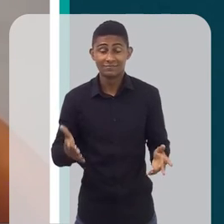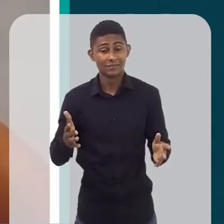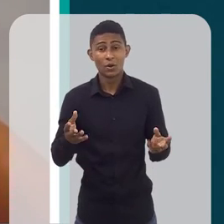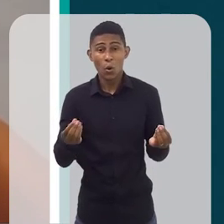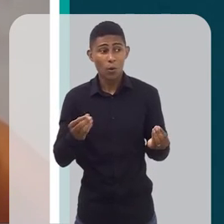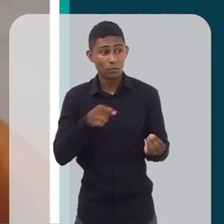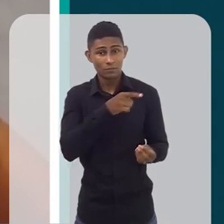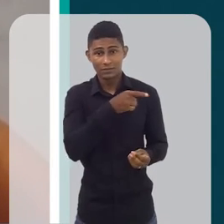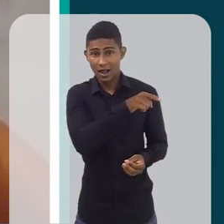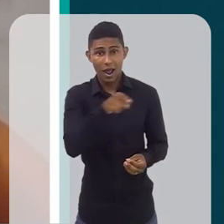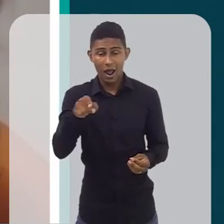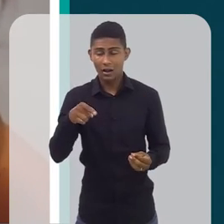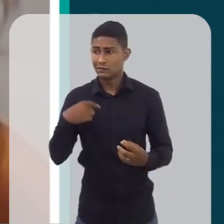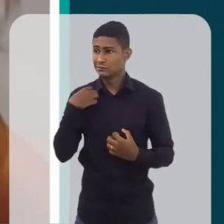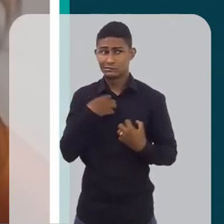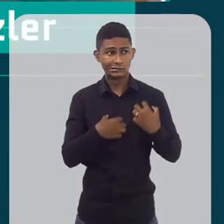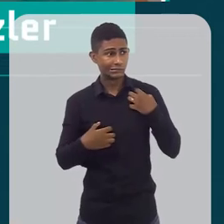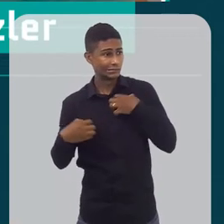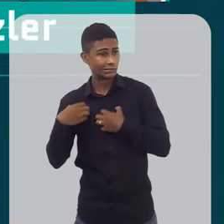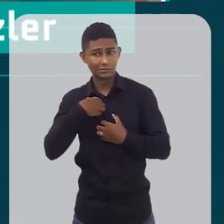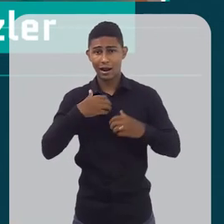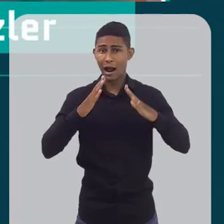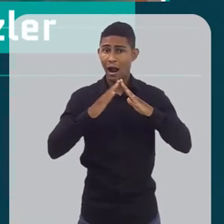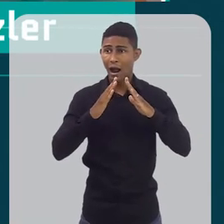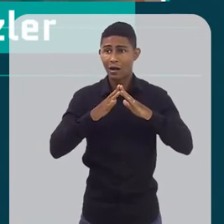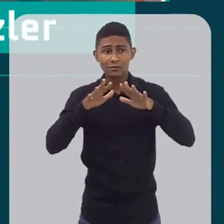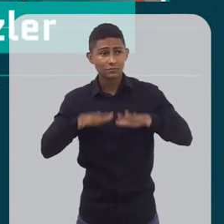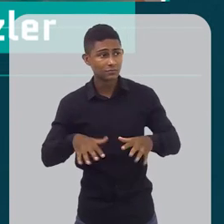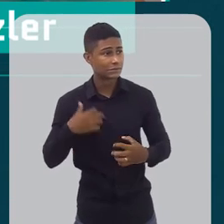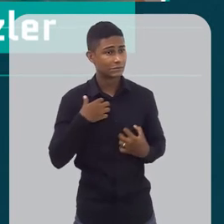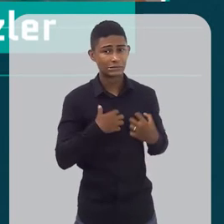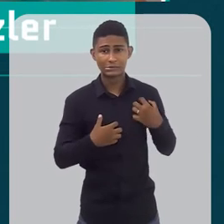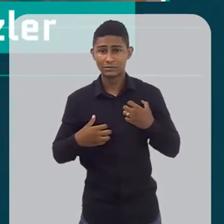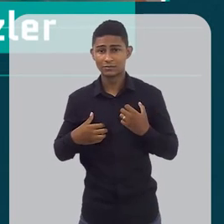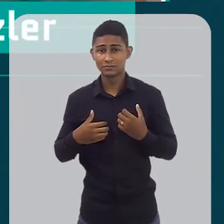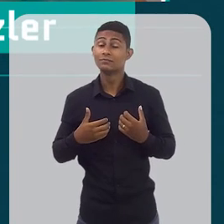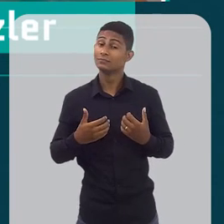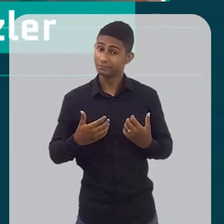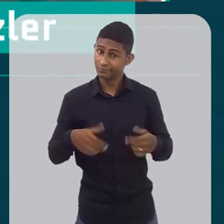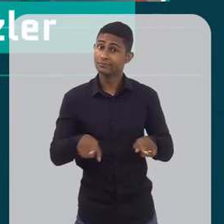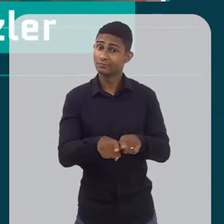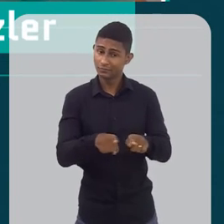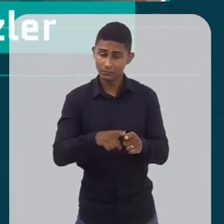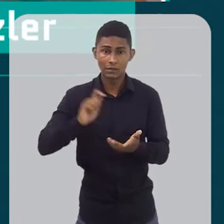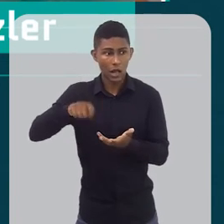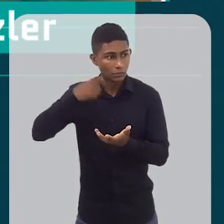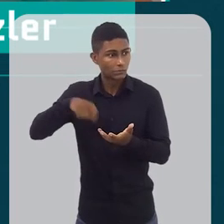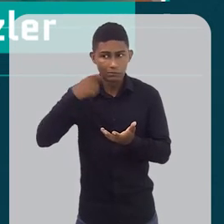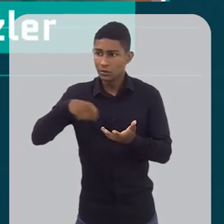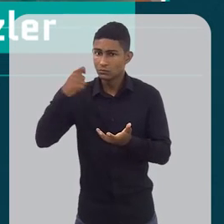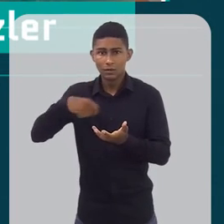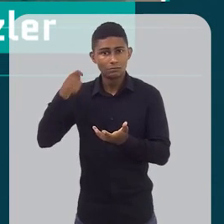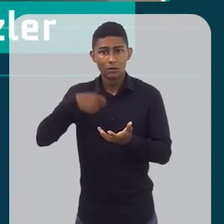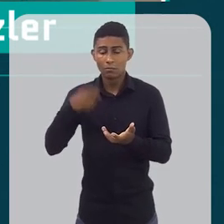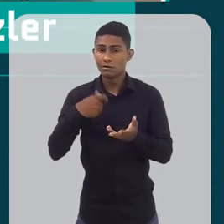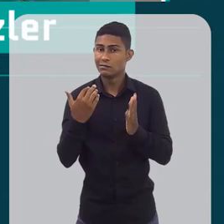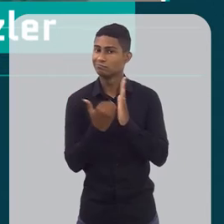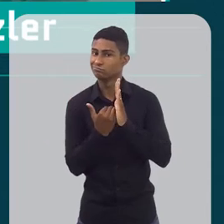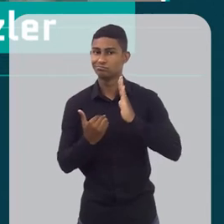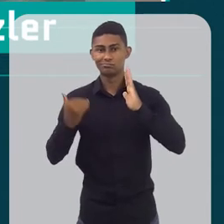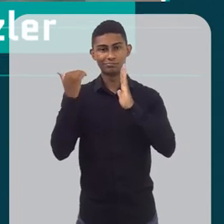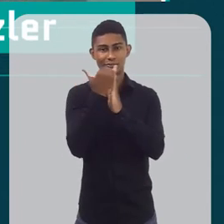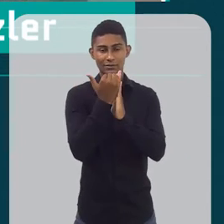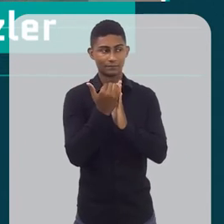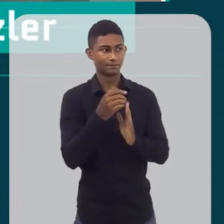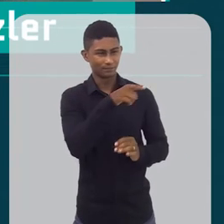Isso gerou uma ansiedade muito grande para essas crianças. E elas passaram a comer mais. Até é engraçado que